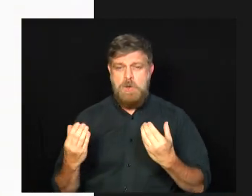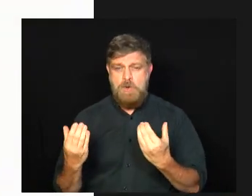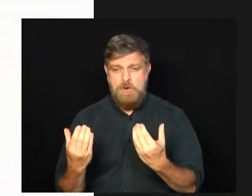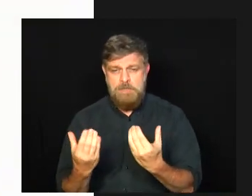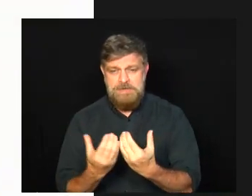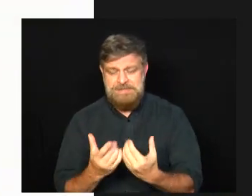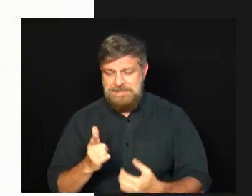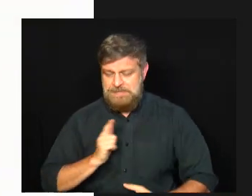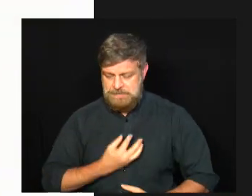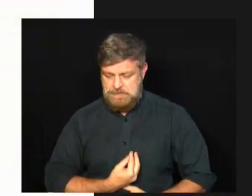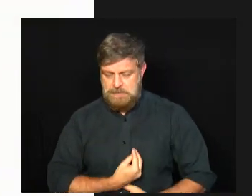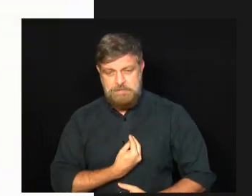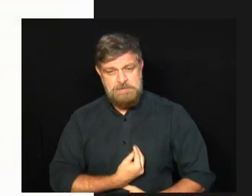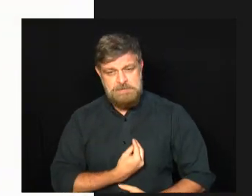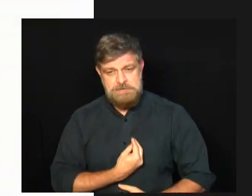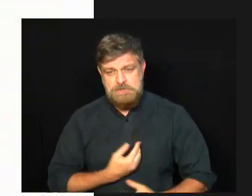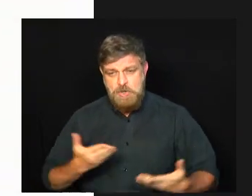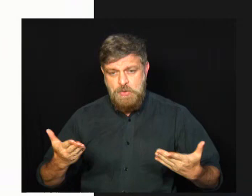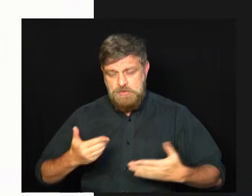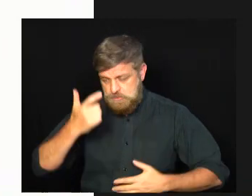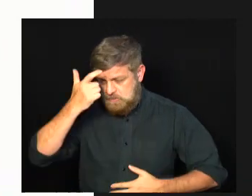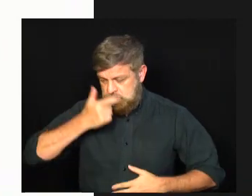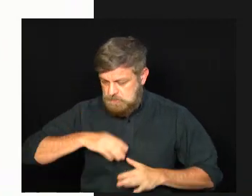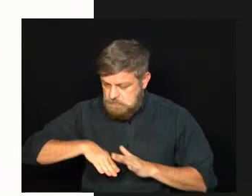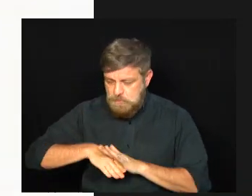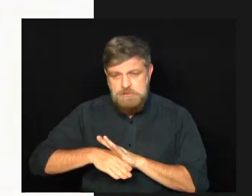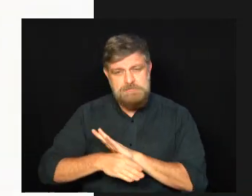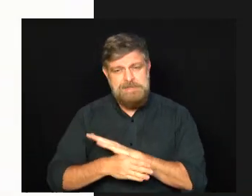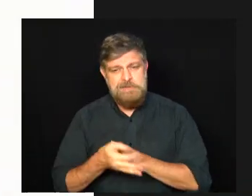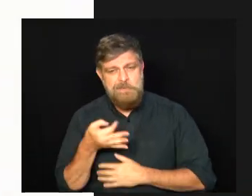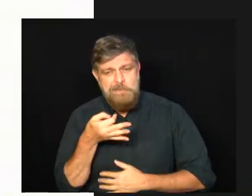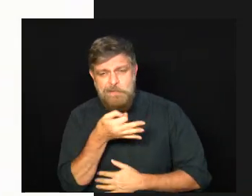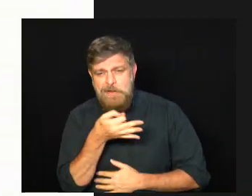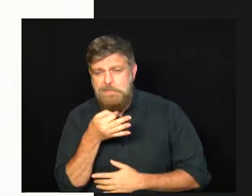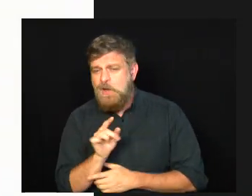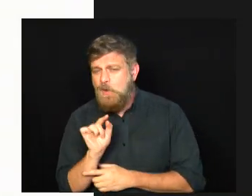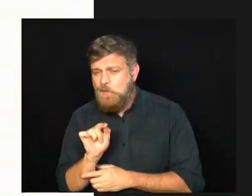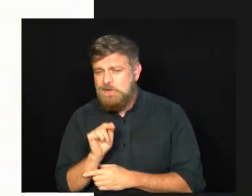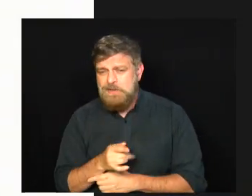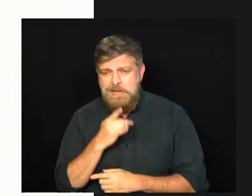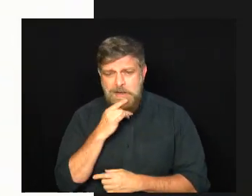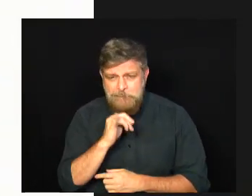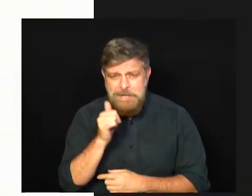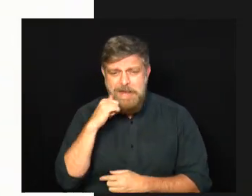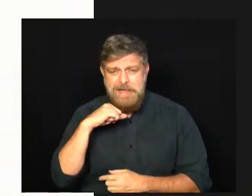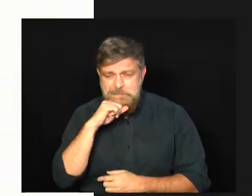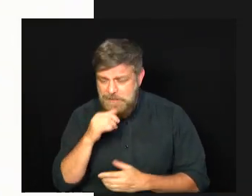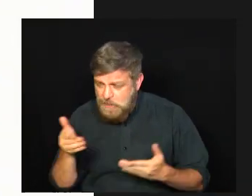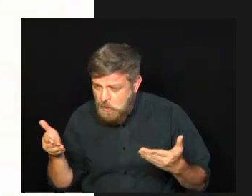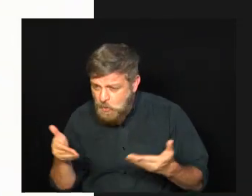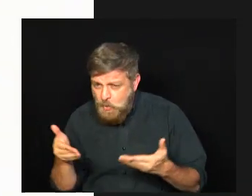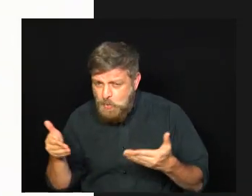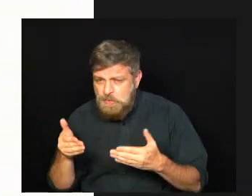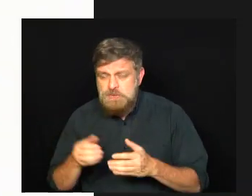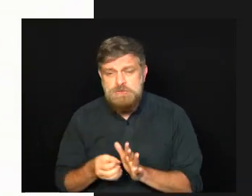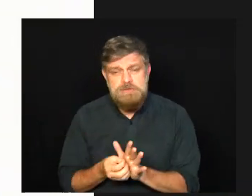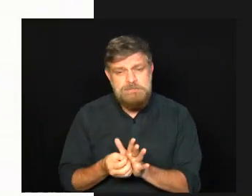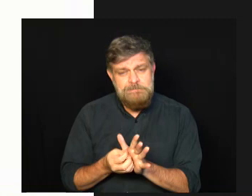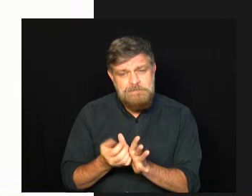contêm. Hoje eu costumo dizer, infelizmente, para ser pai e ser mãe, muitas